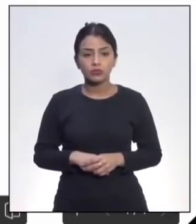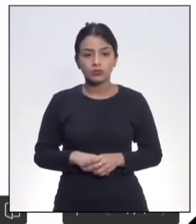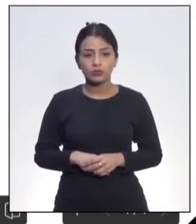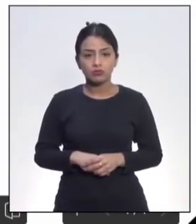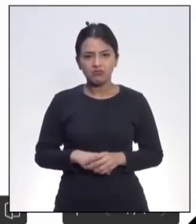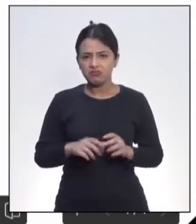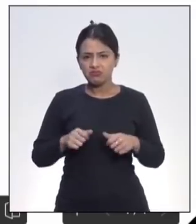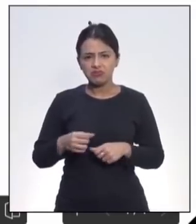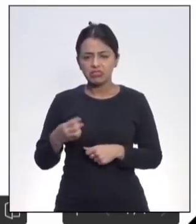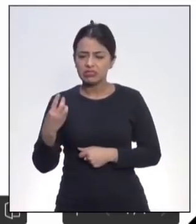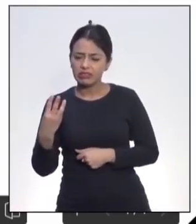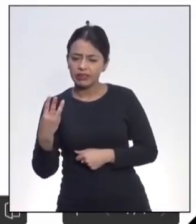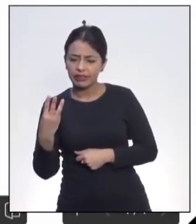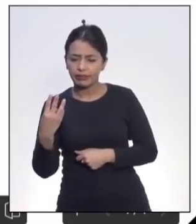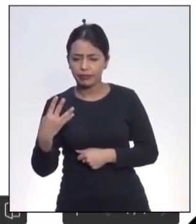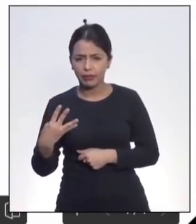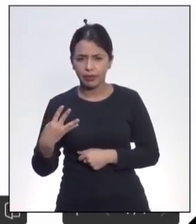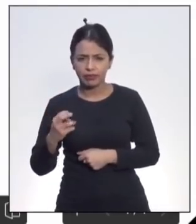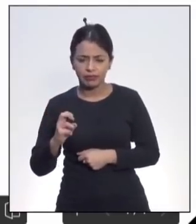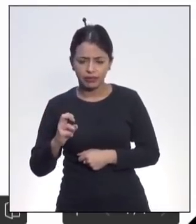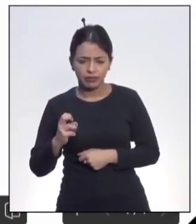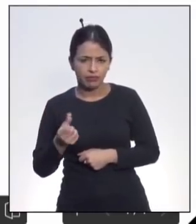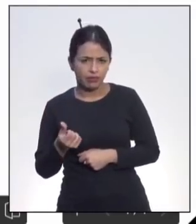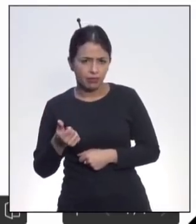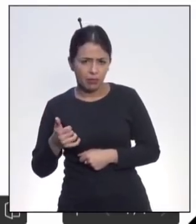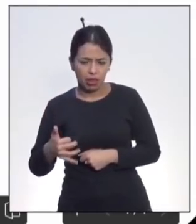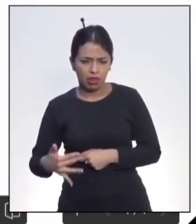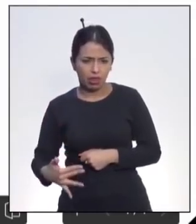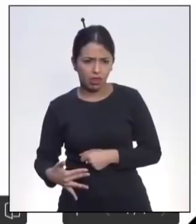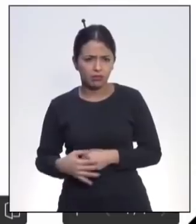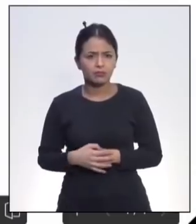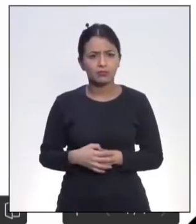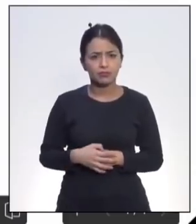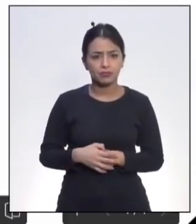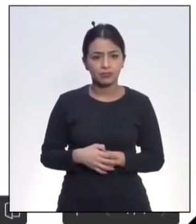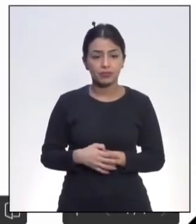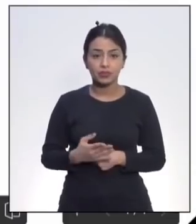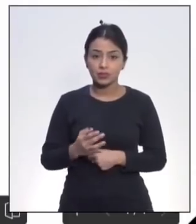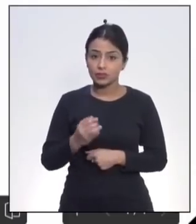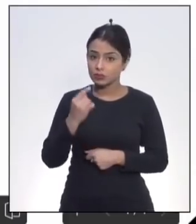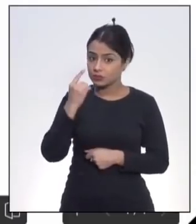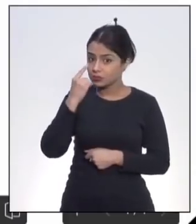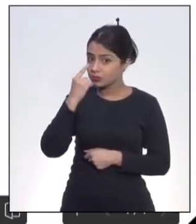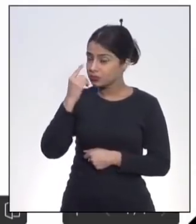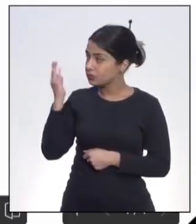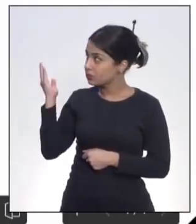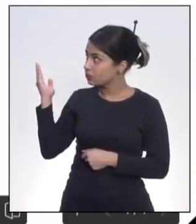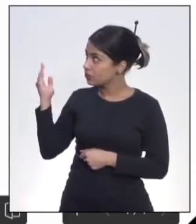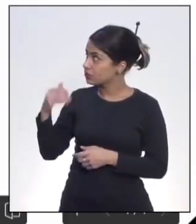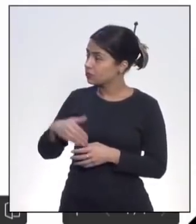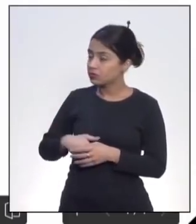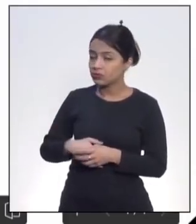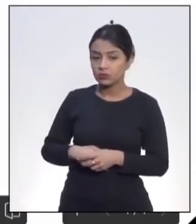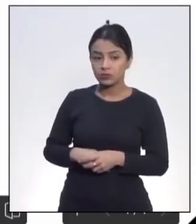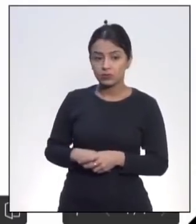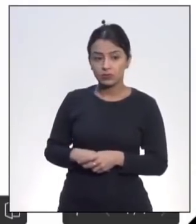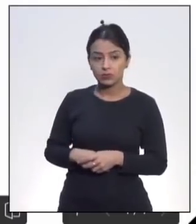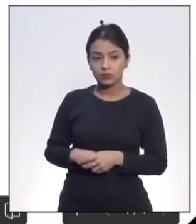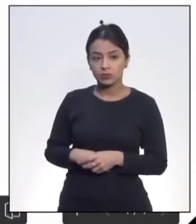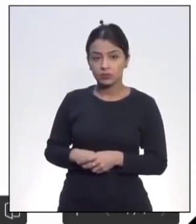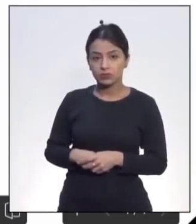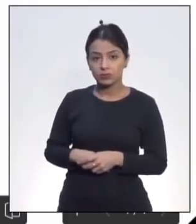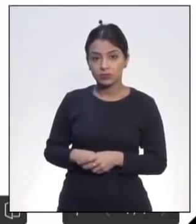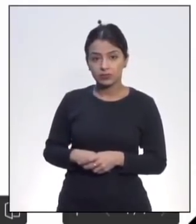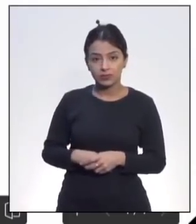5, 10, 14 quilogramas. Agora ficou fácil. Ficou fácil, né? Opa. Olha lá, ele gostou da ideia